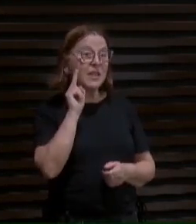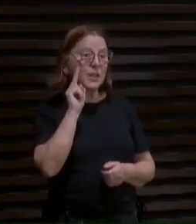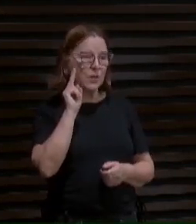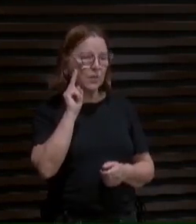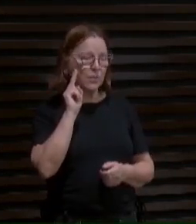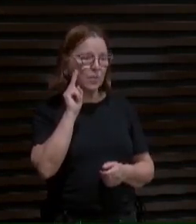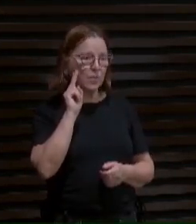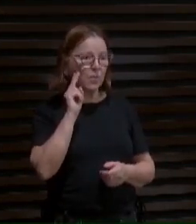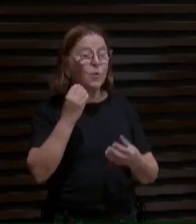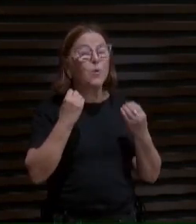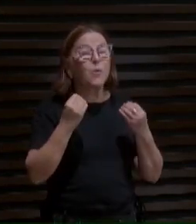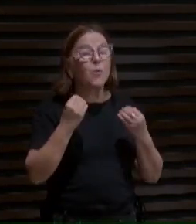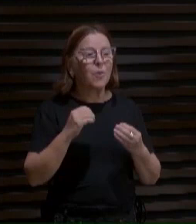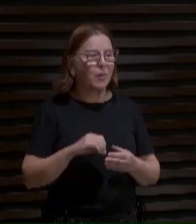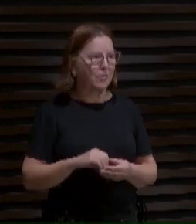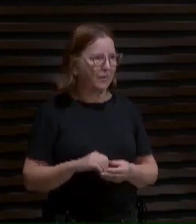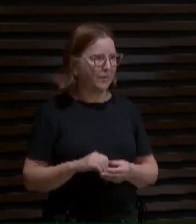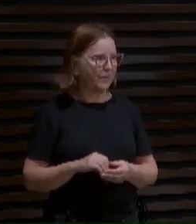Como é que se faz vinho?